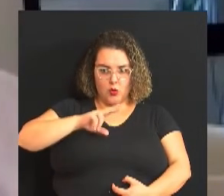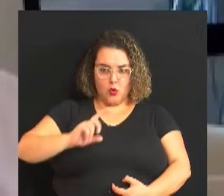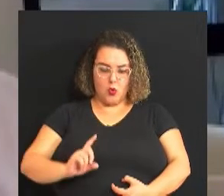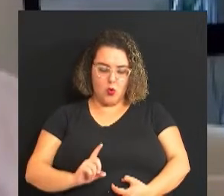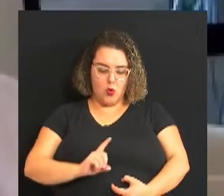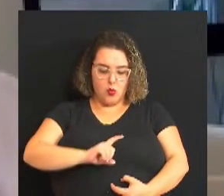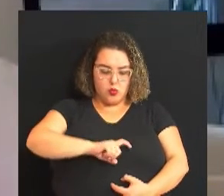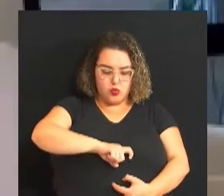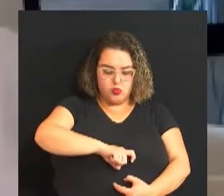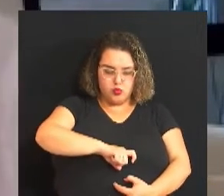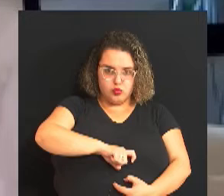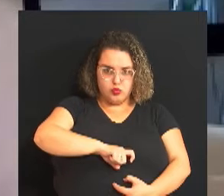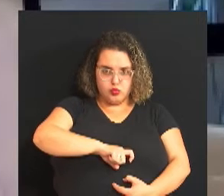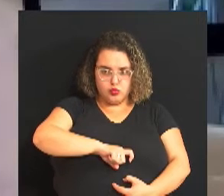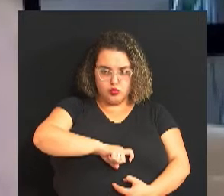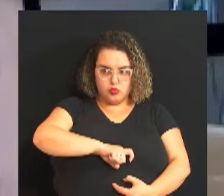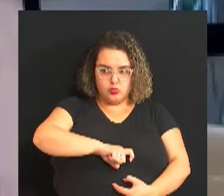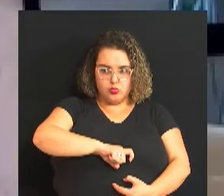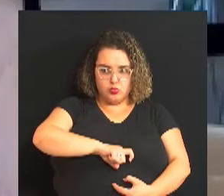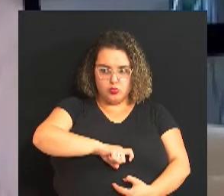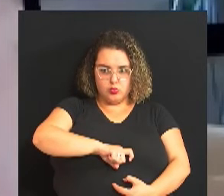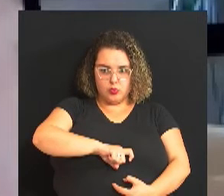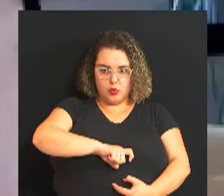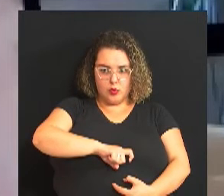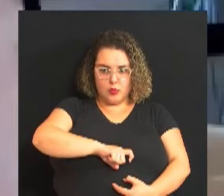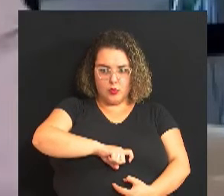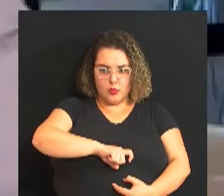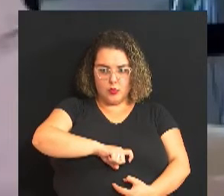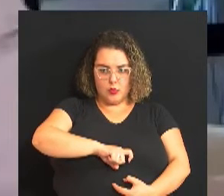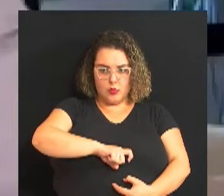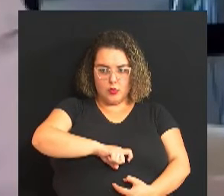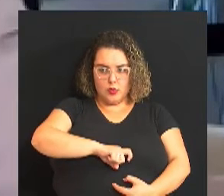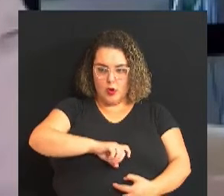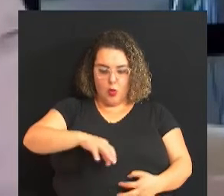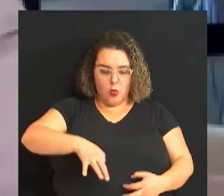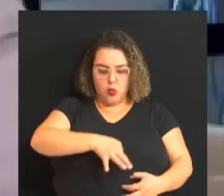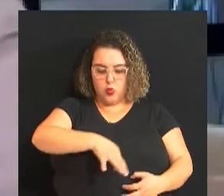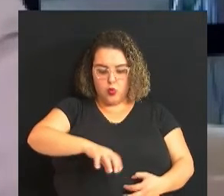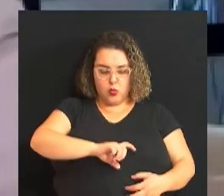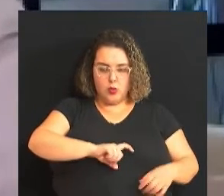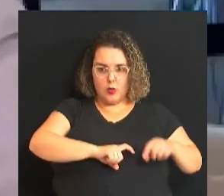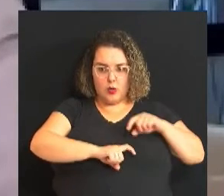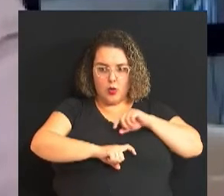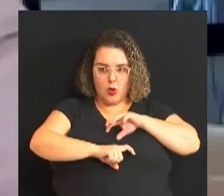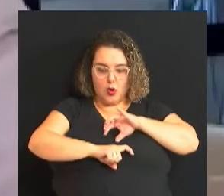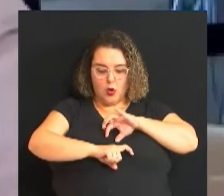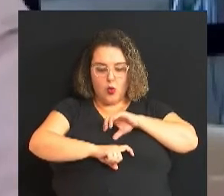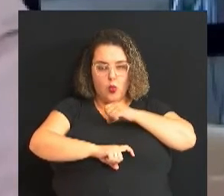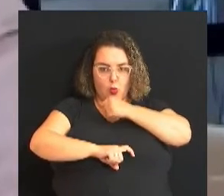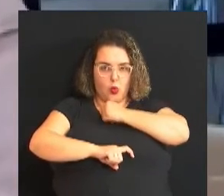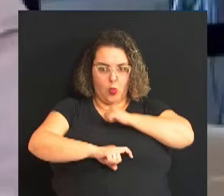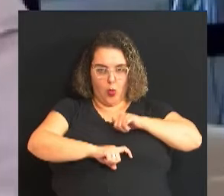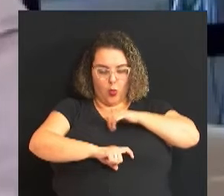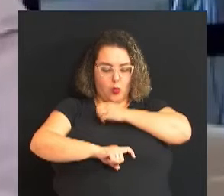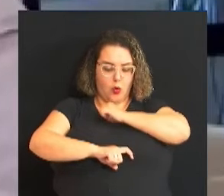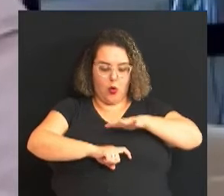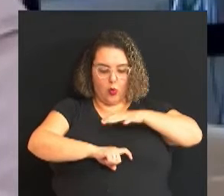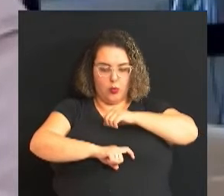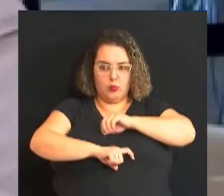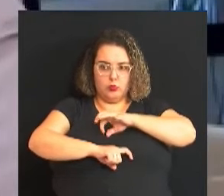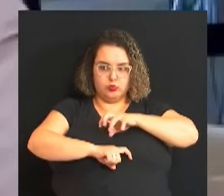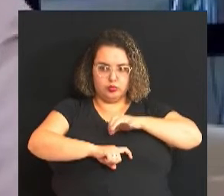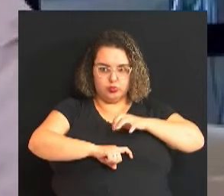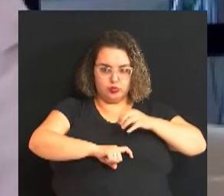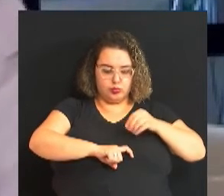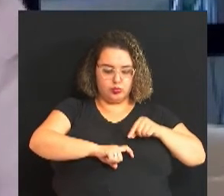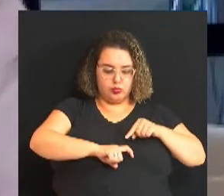que é dessa forma, em que você não corta o intestino, as fezes estão vindo por aqui, elas saem aqui assim no